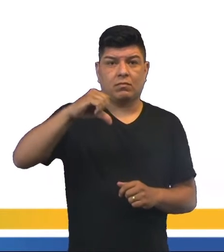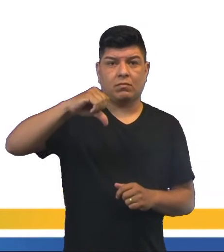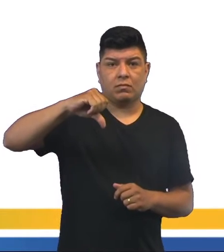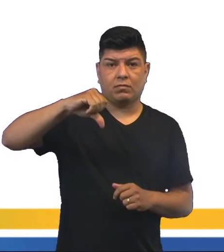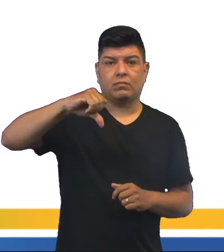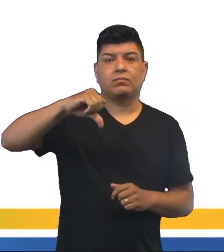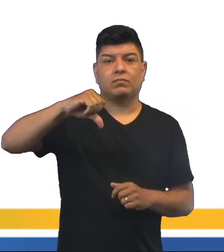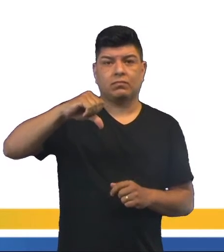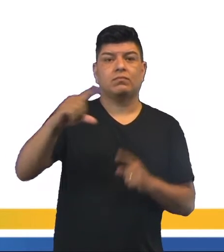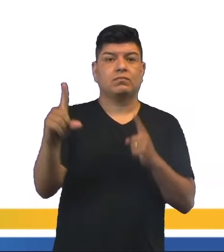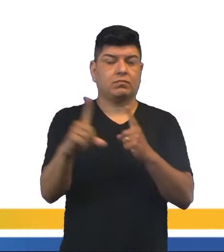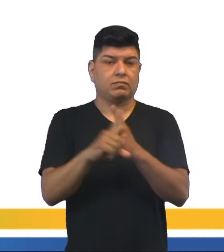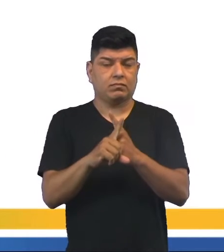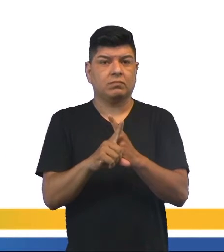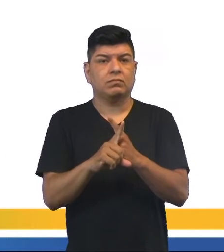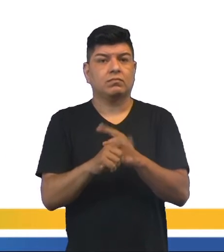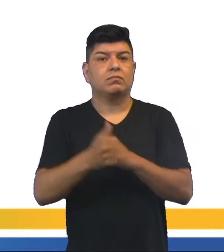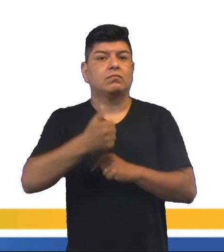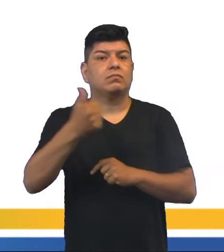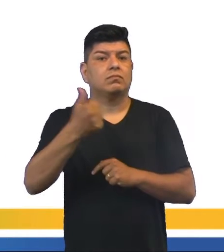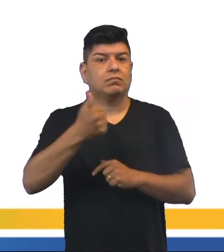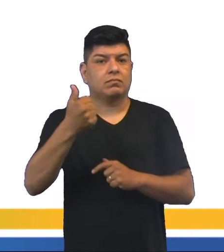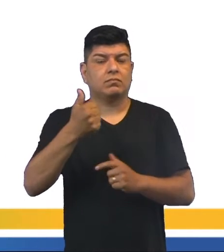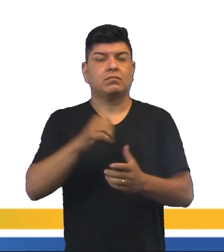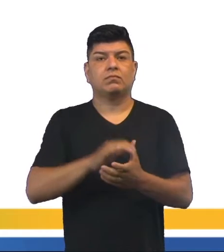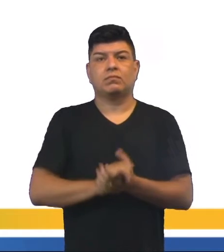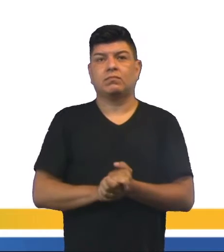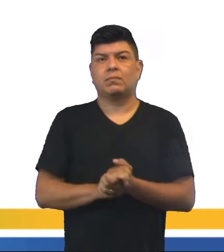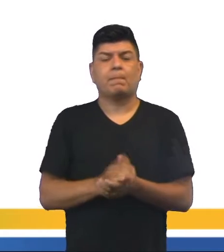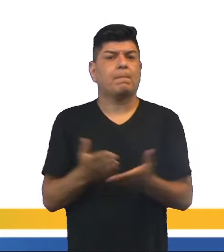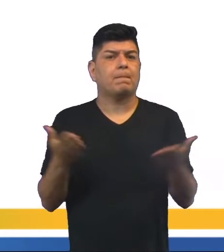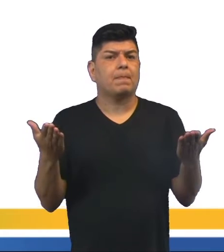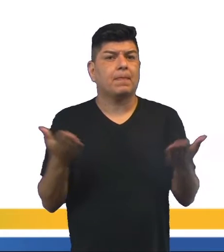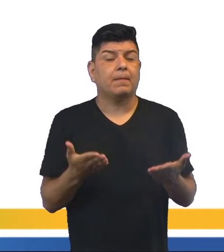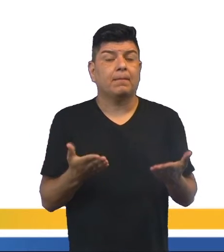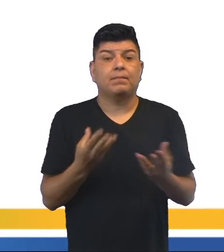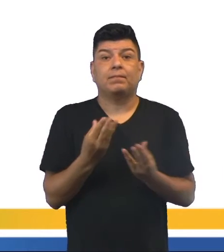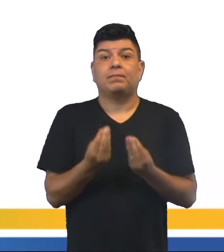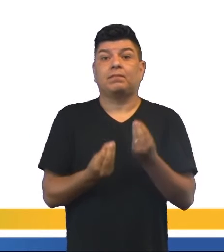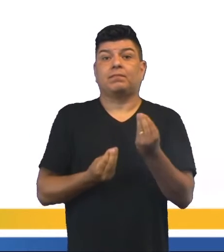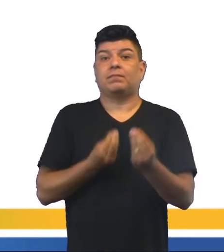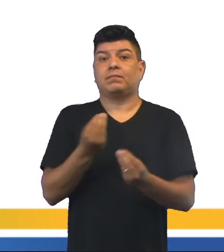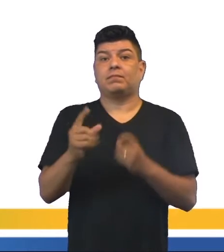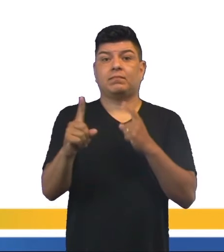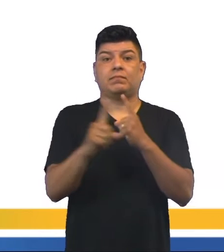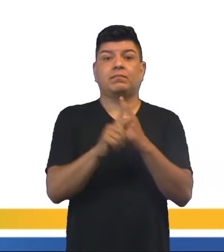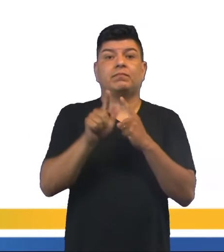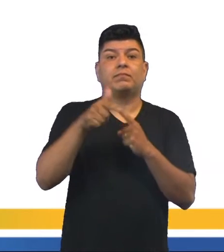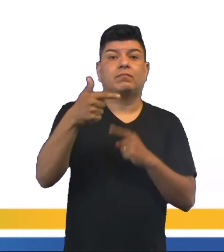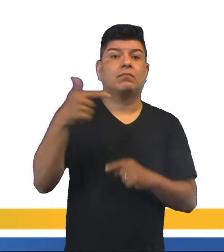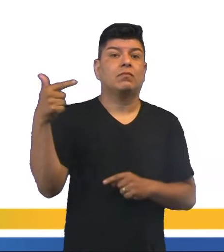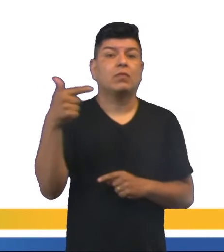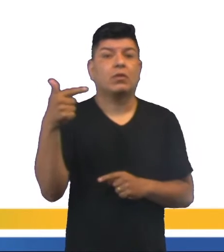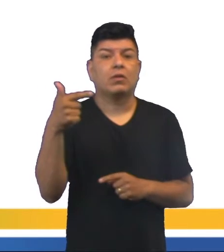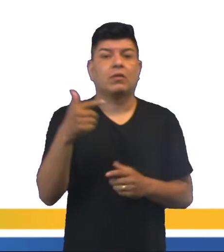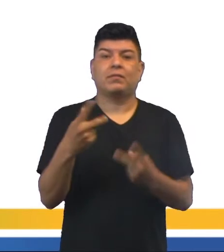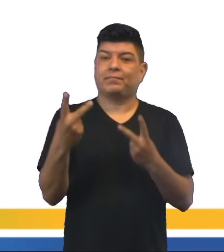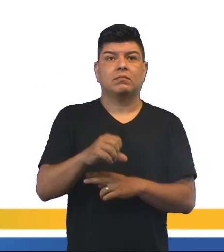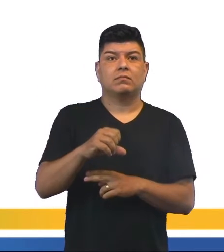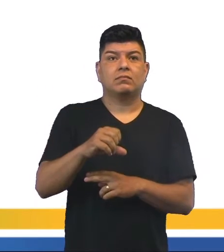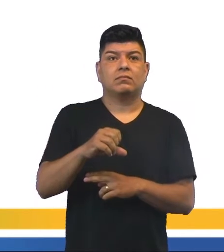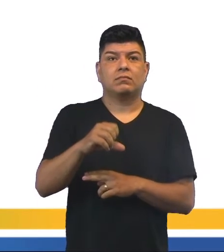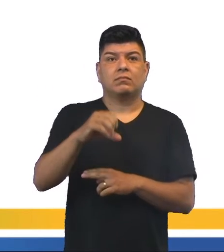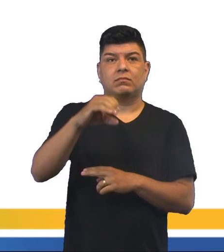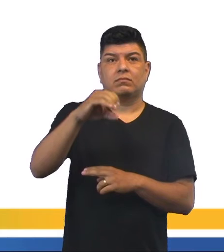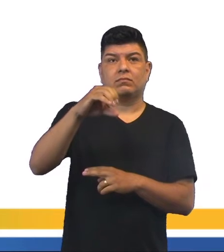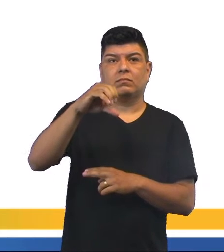809 então encontrei o meu primeiro termo e agora como que eu faço para encontrar o segundo termo a mesma